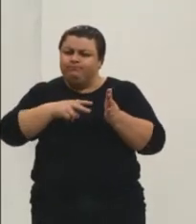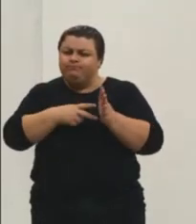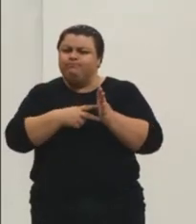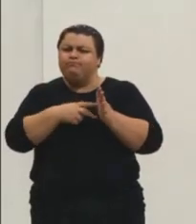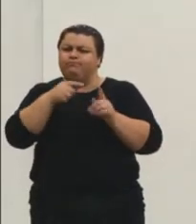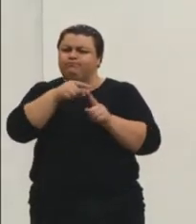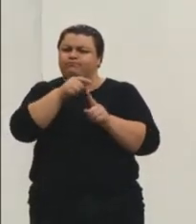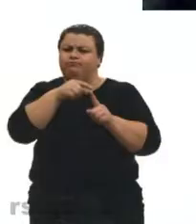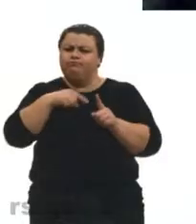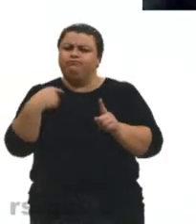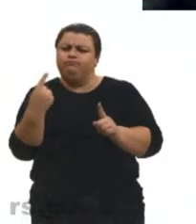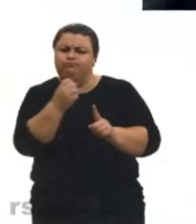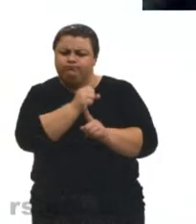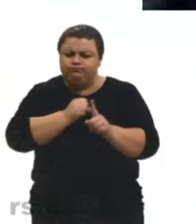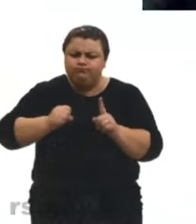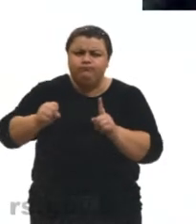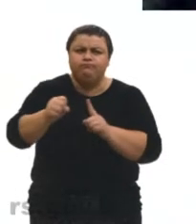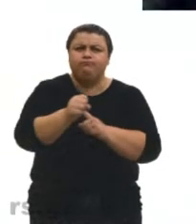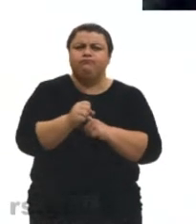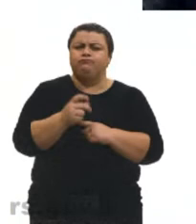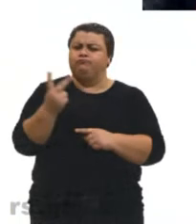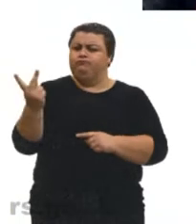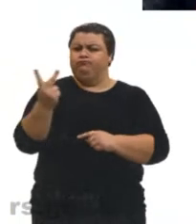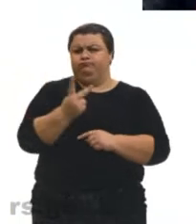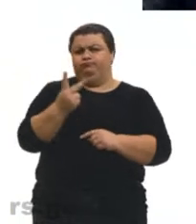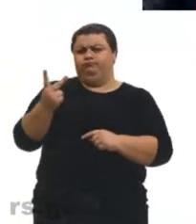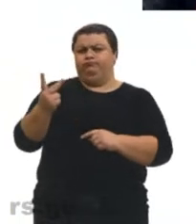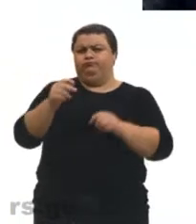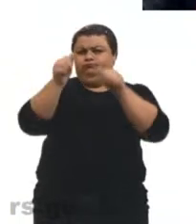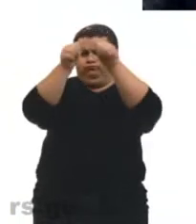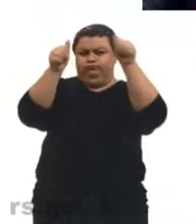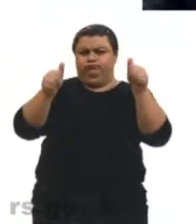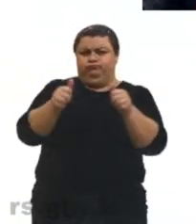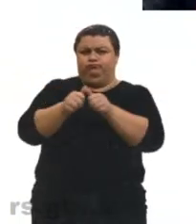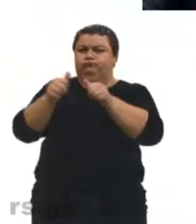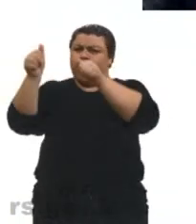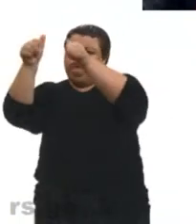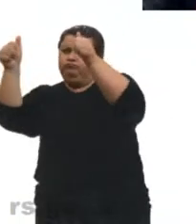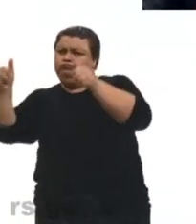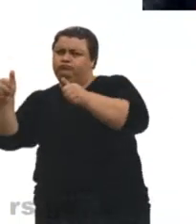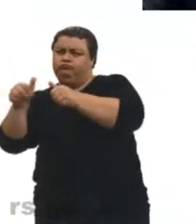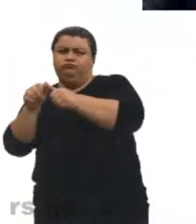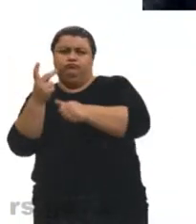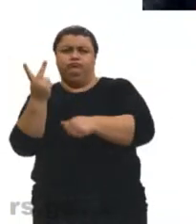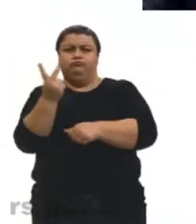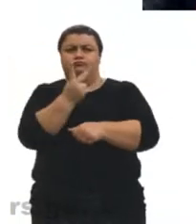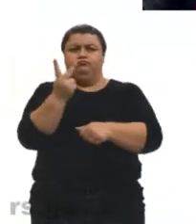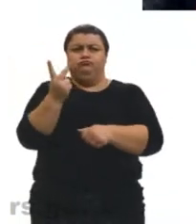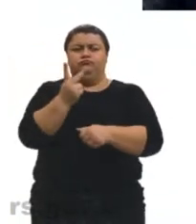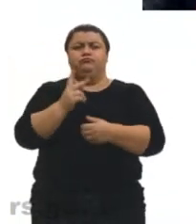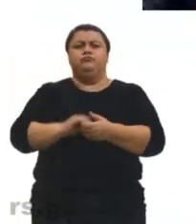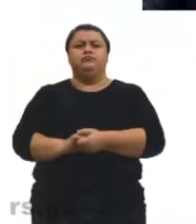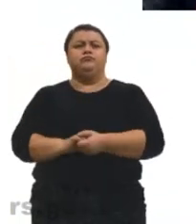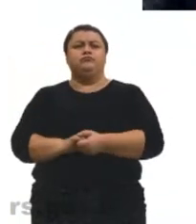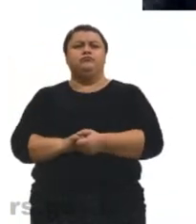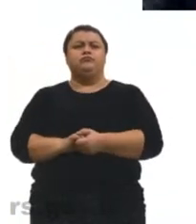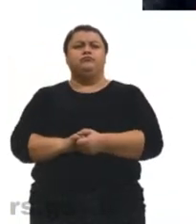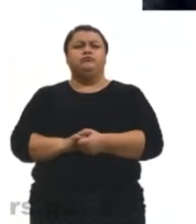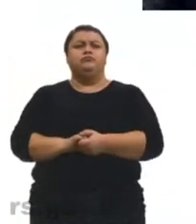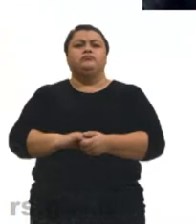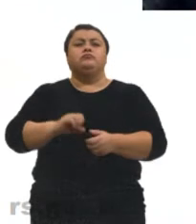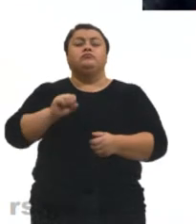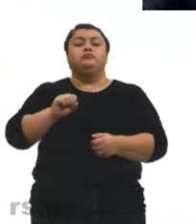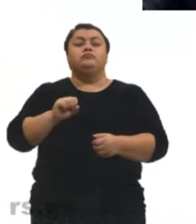e essas duas imagens aqui do Borba Gato e do monumento às bandeiras são monumentos